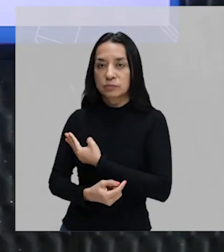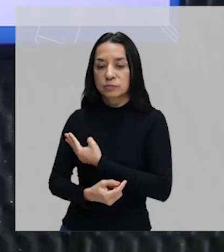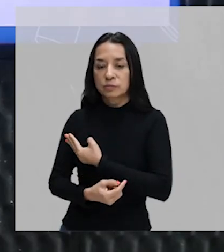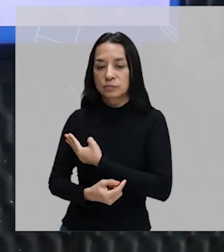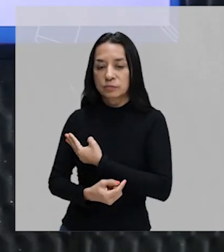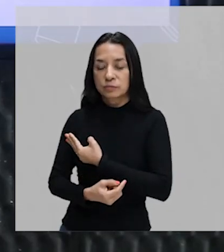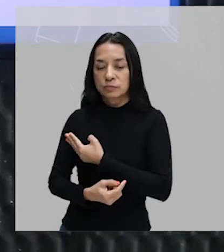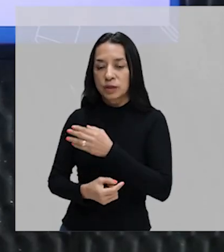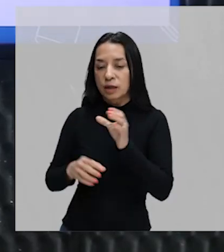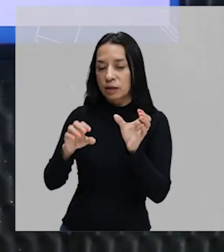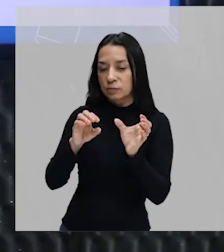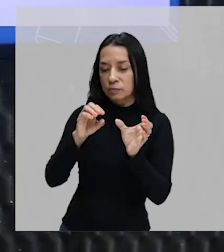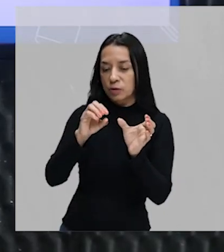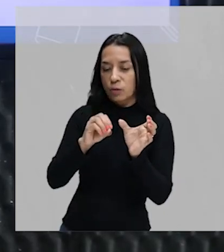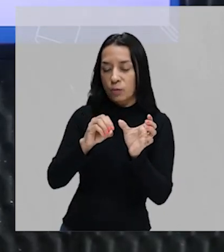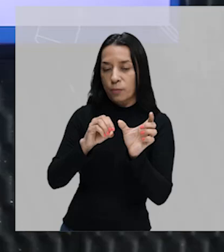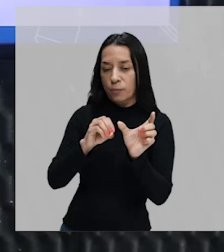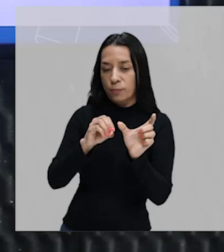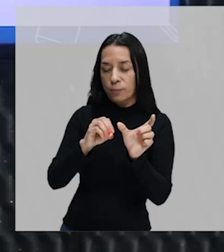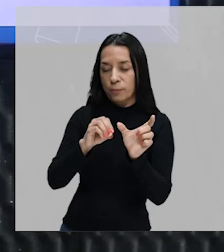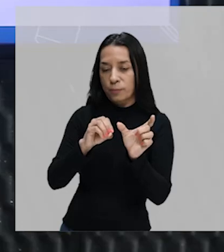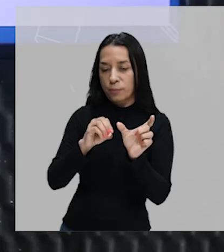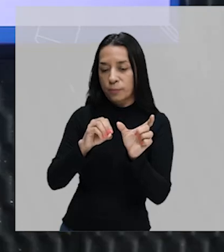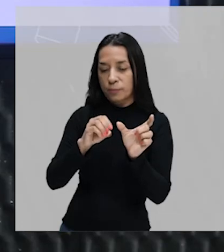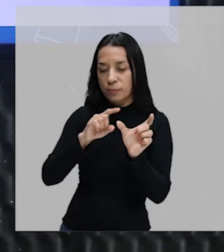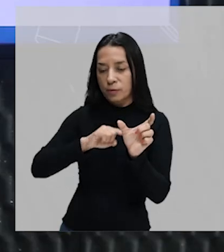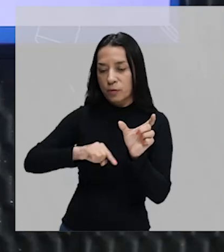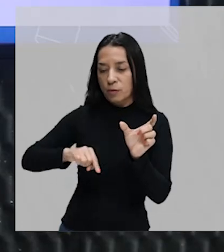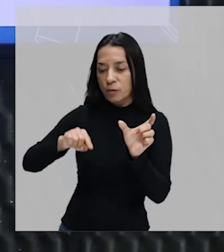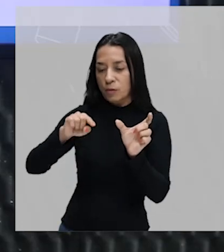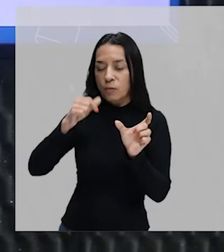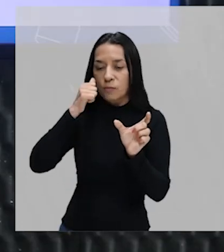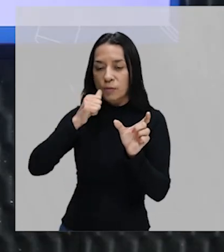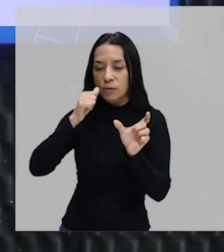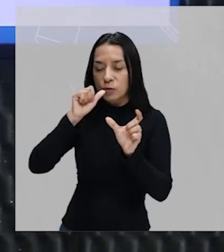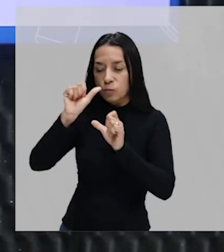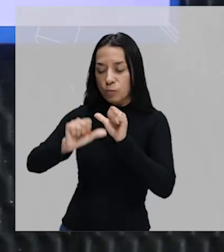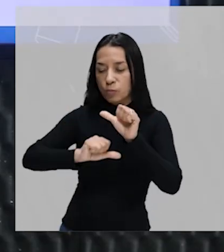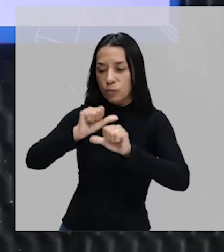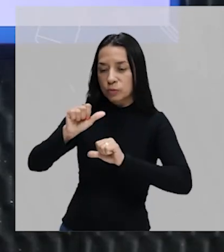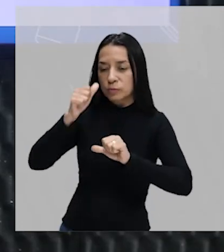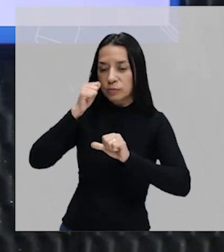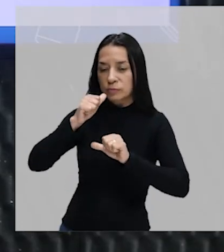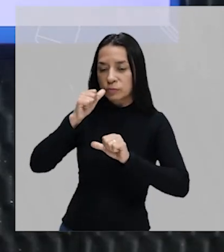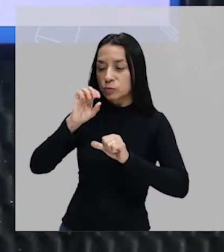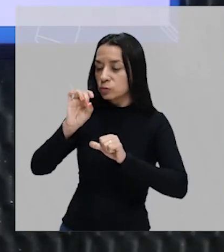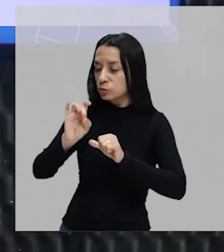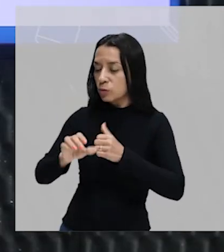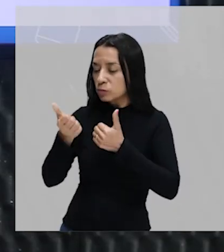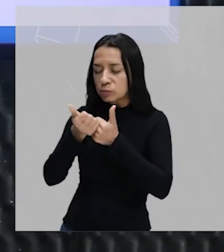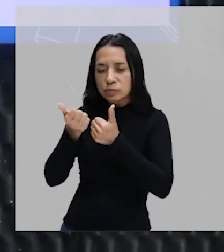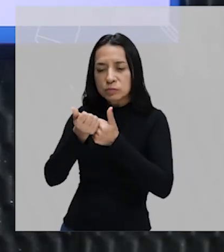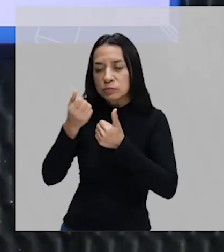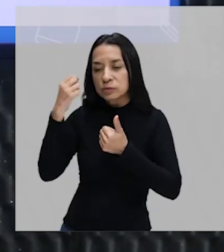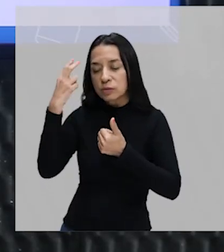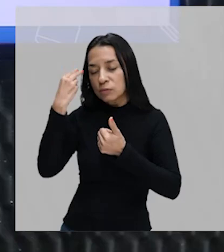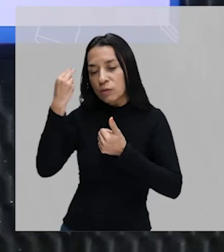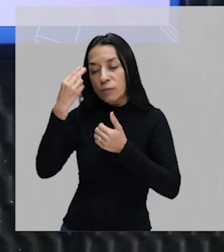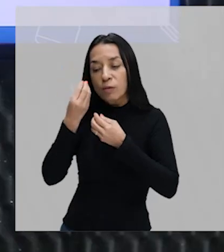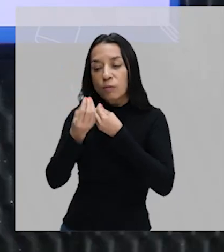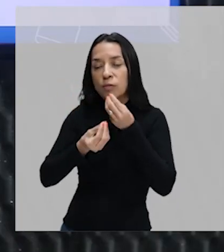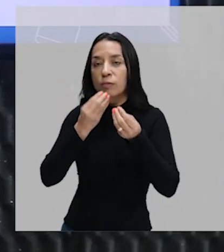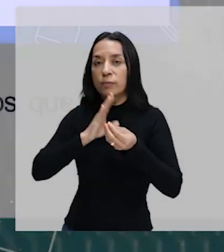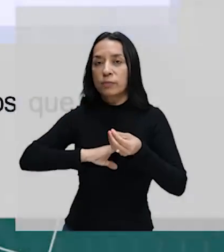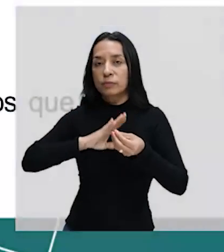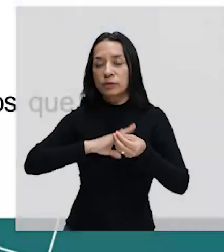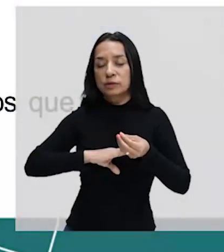em O. Então, quando eles vão para o feminino, é apenas uma substituição normal, como na língua